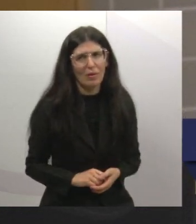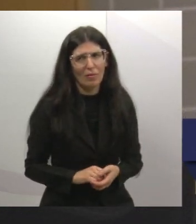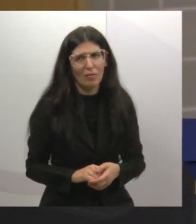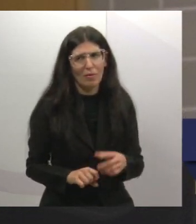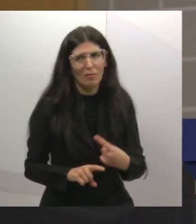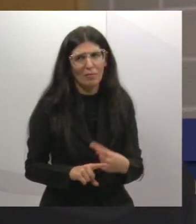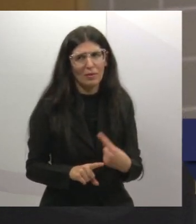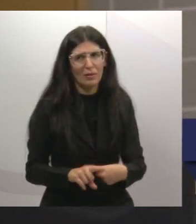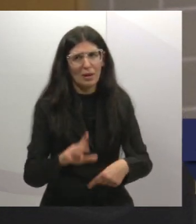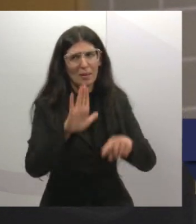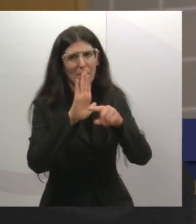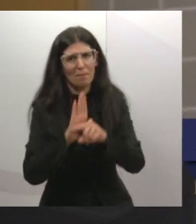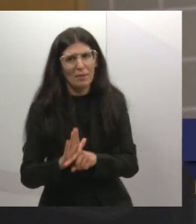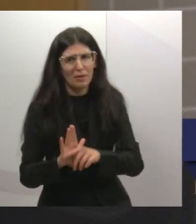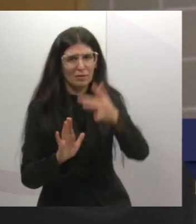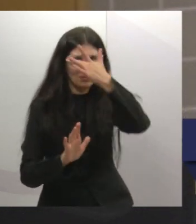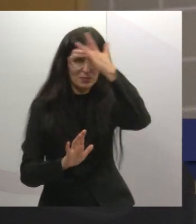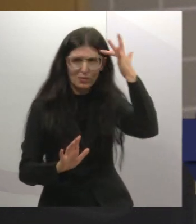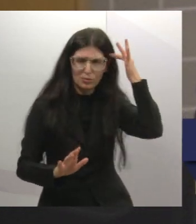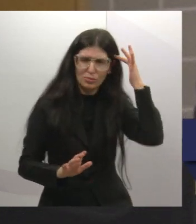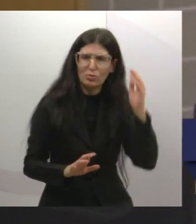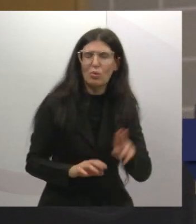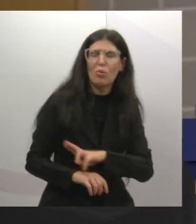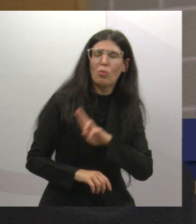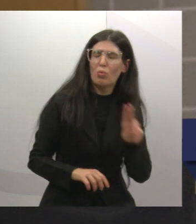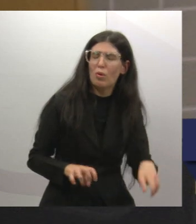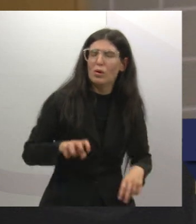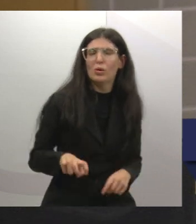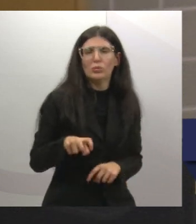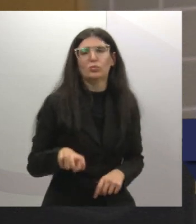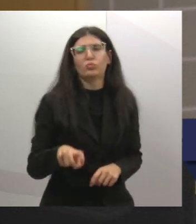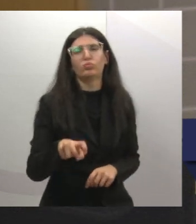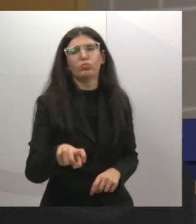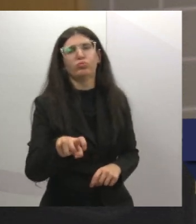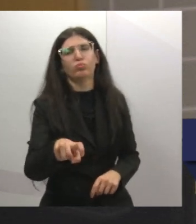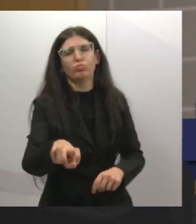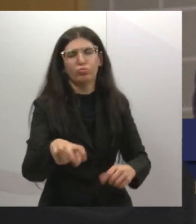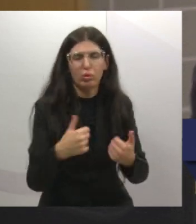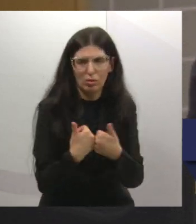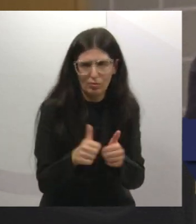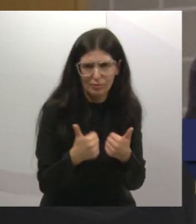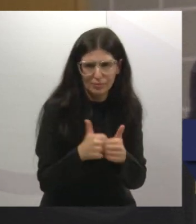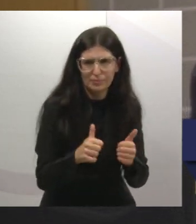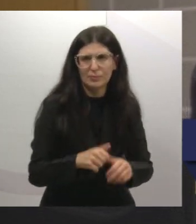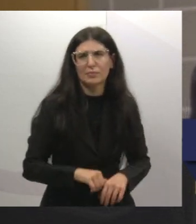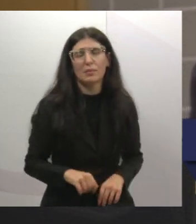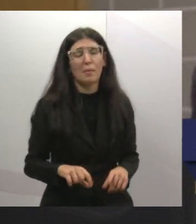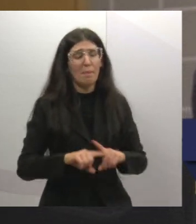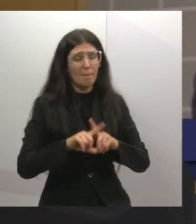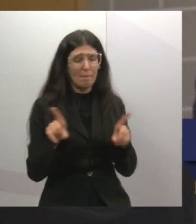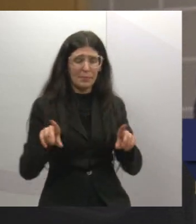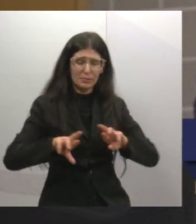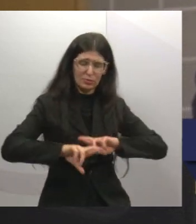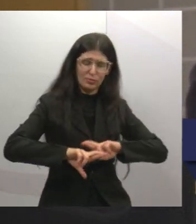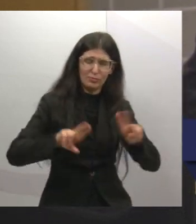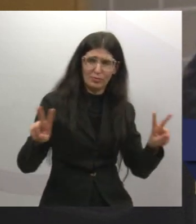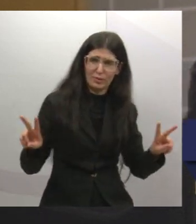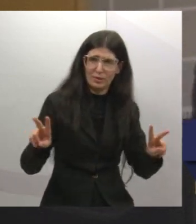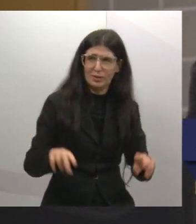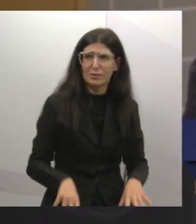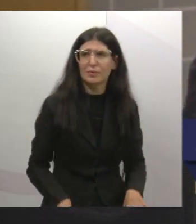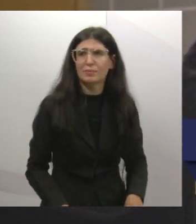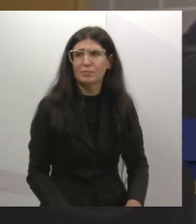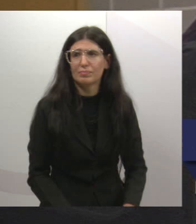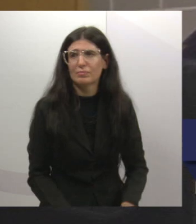de pessoas utilizando o serviço de ônibus. Então, são coisas diferentes que precisamos ter relacionado para não